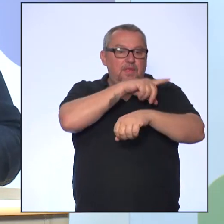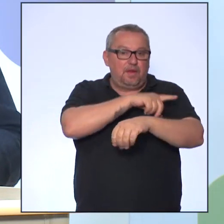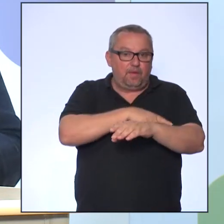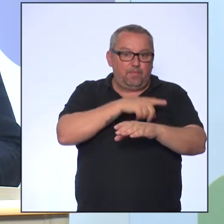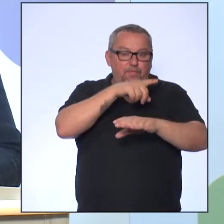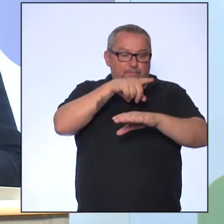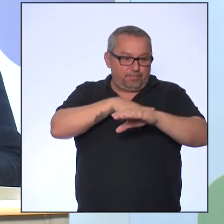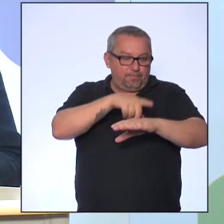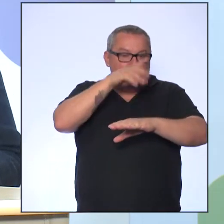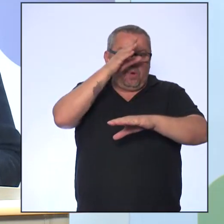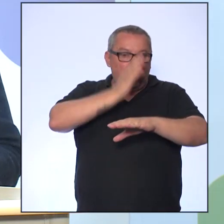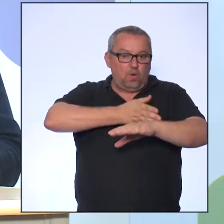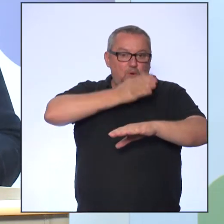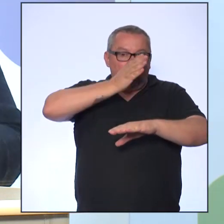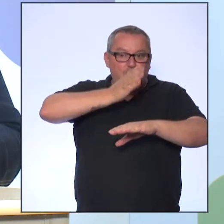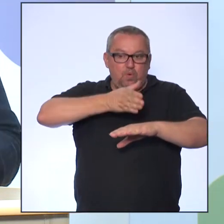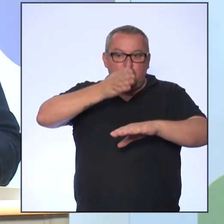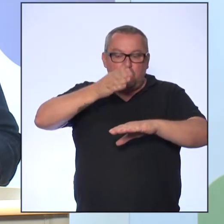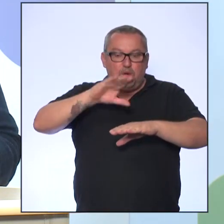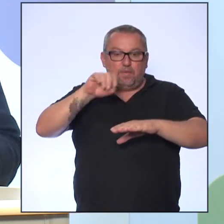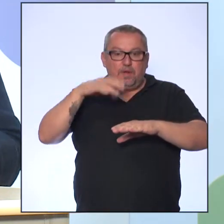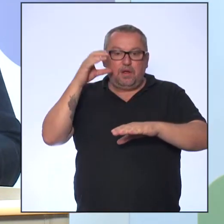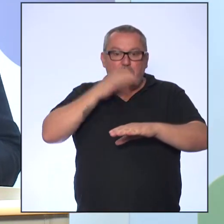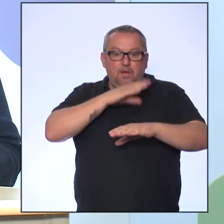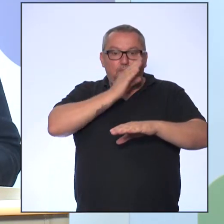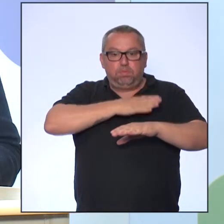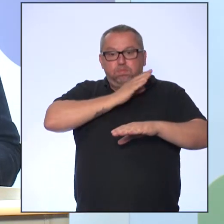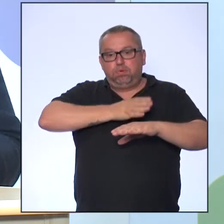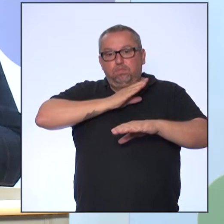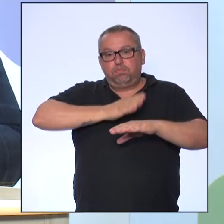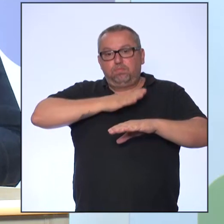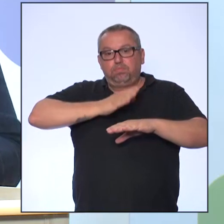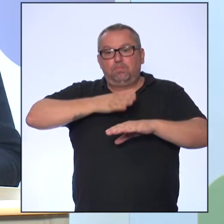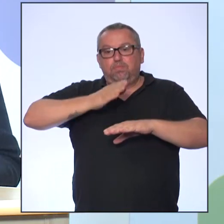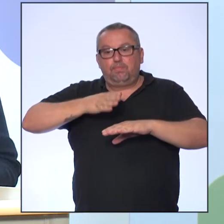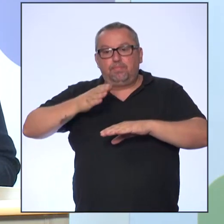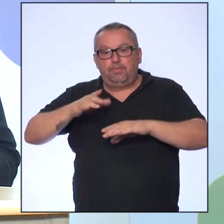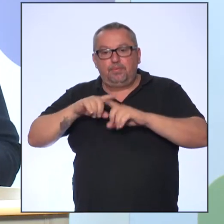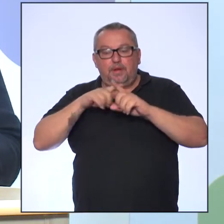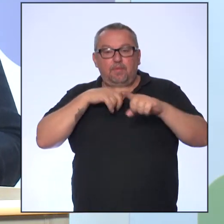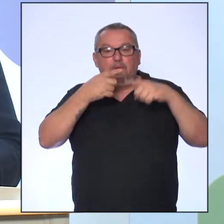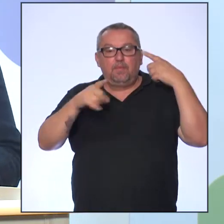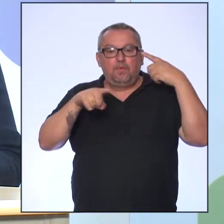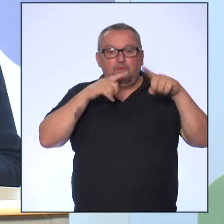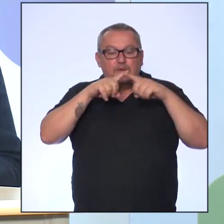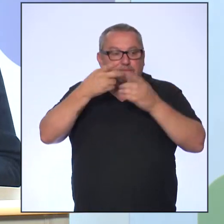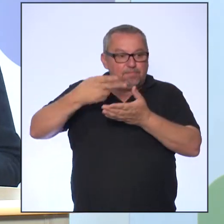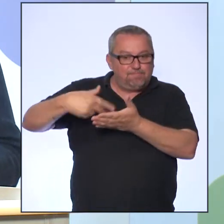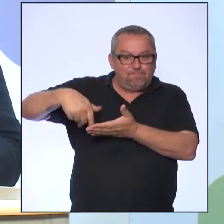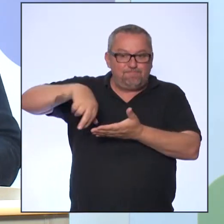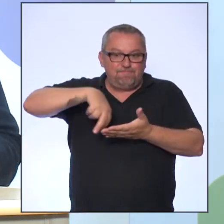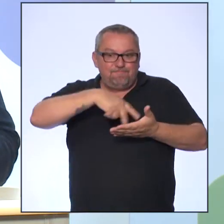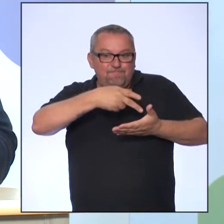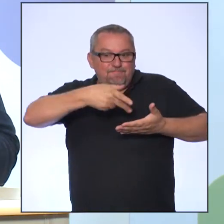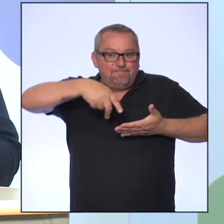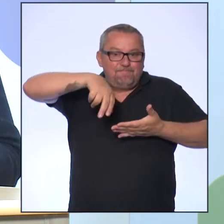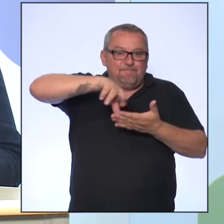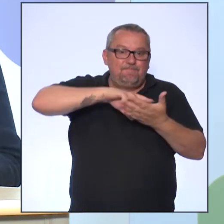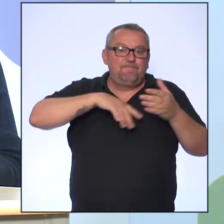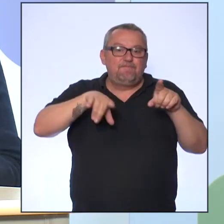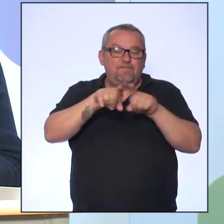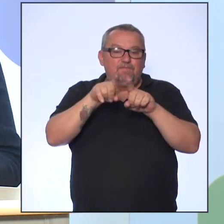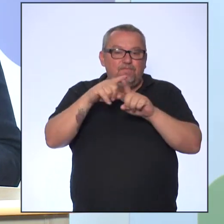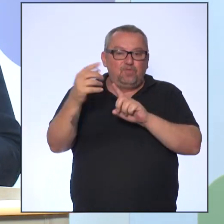mais acelerados, aí, né, você tem, então, uma música mais agitada, mais dançante, né, que